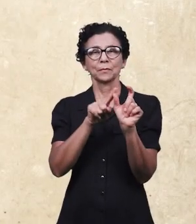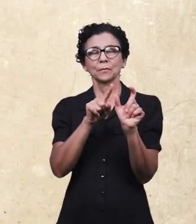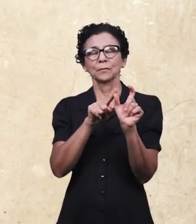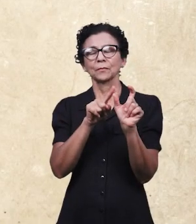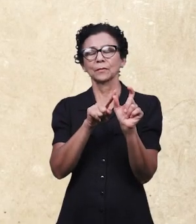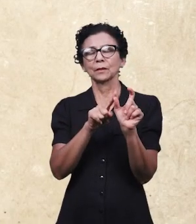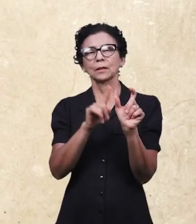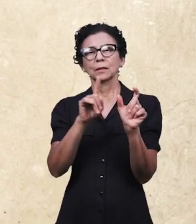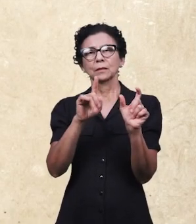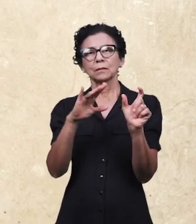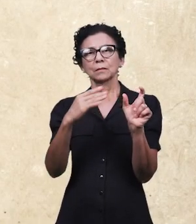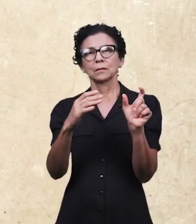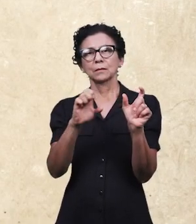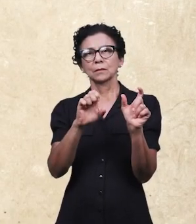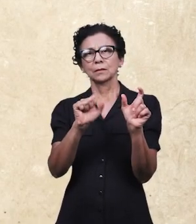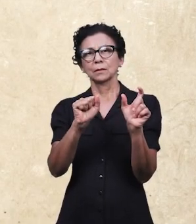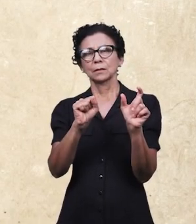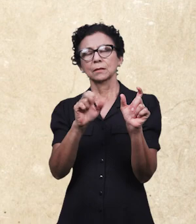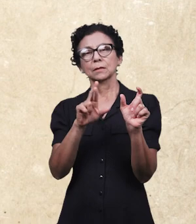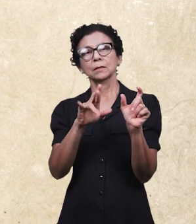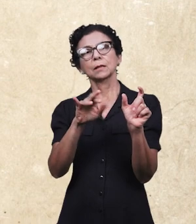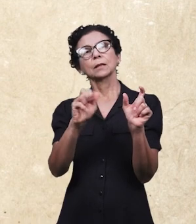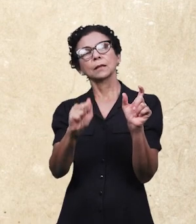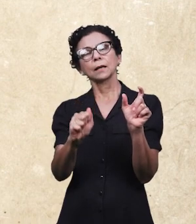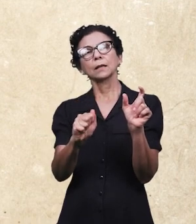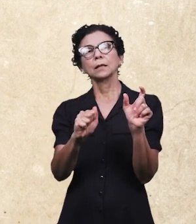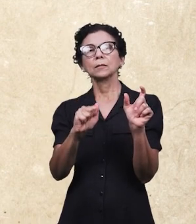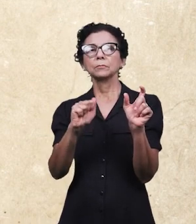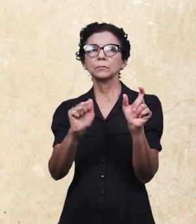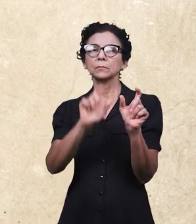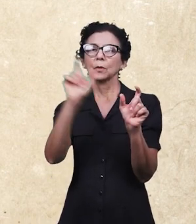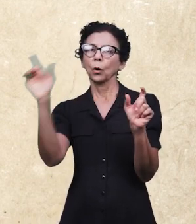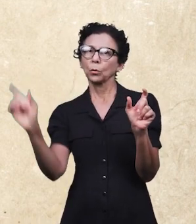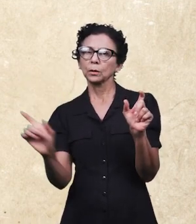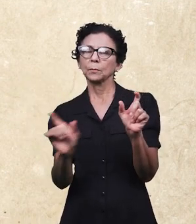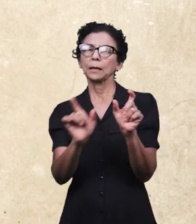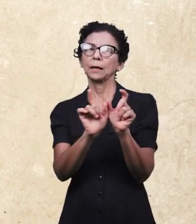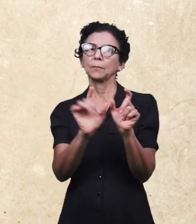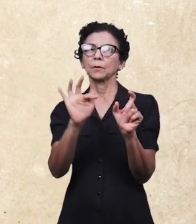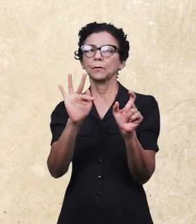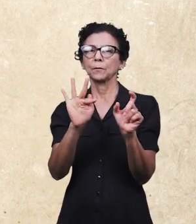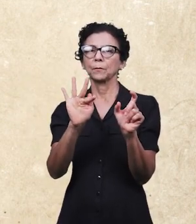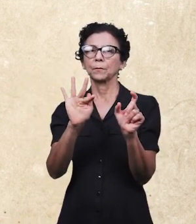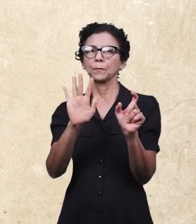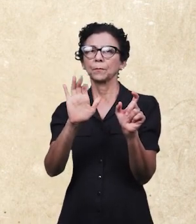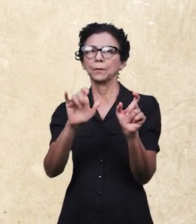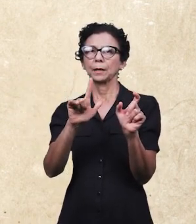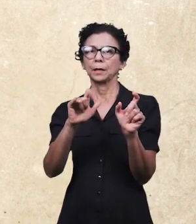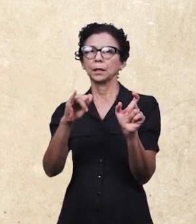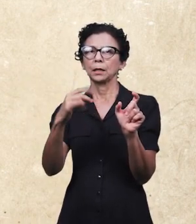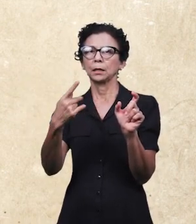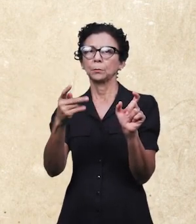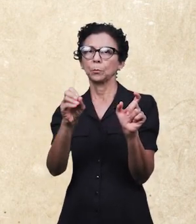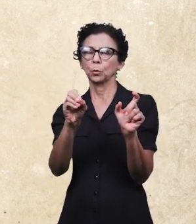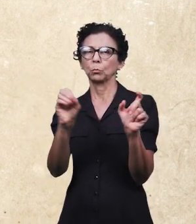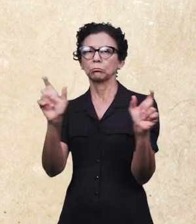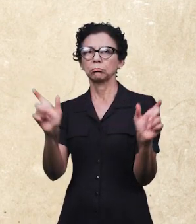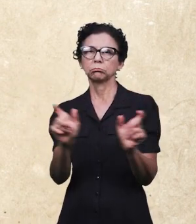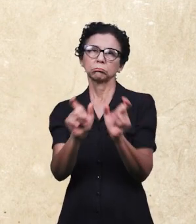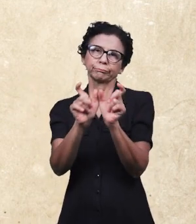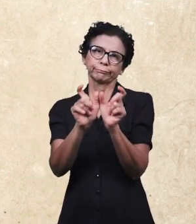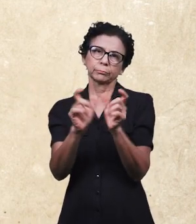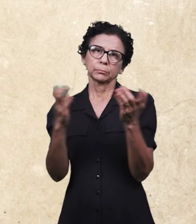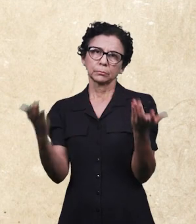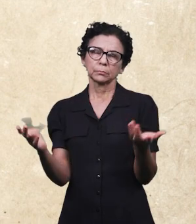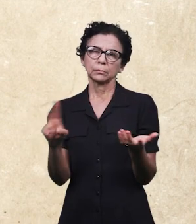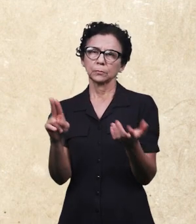procurador que habitava ali e acumulava naquele lugar que era muito grande, tribunal, prisão e outras